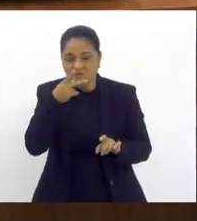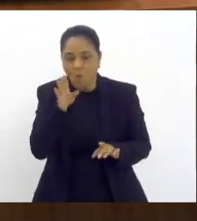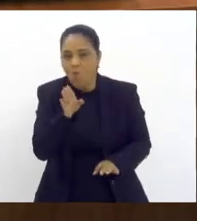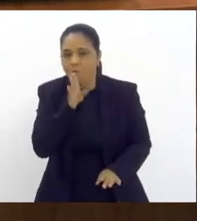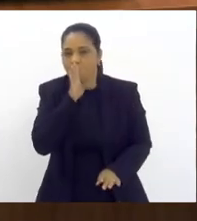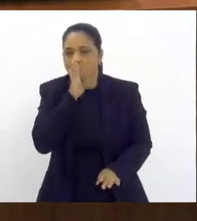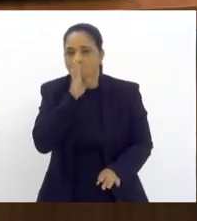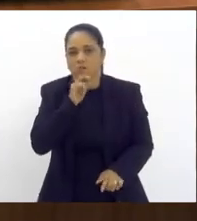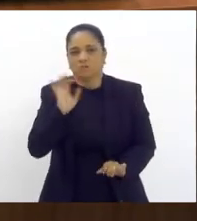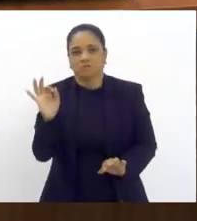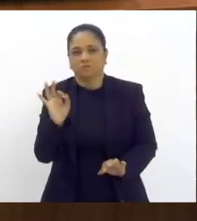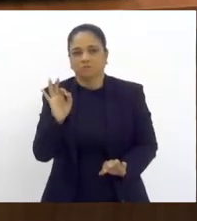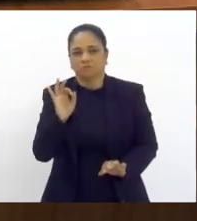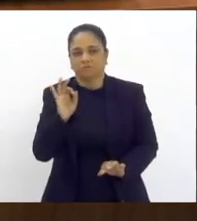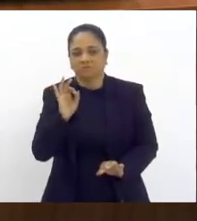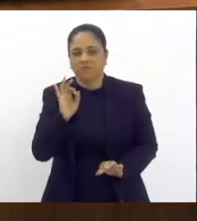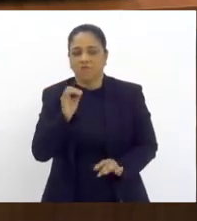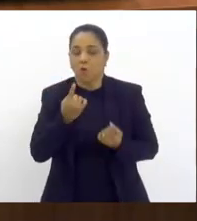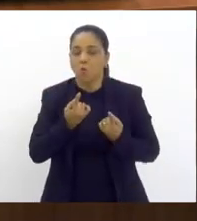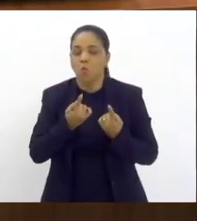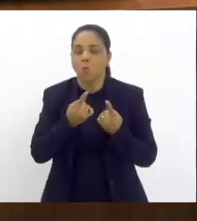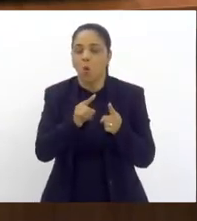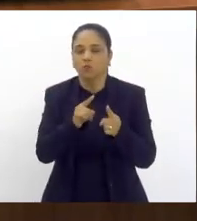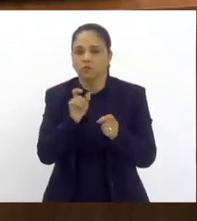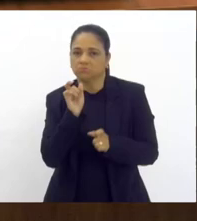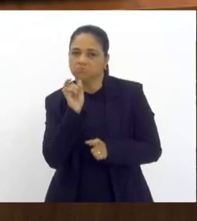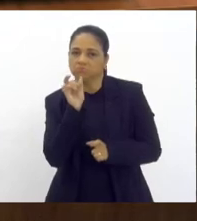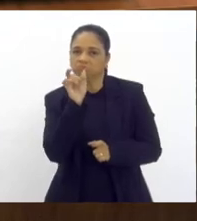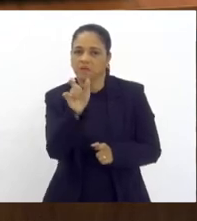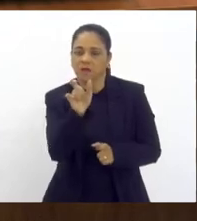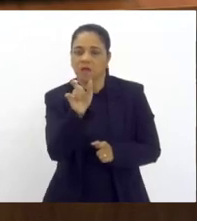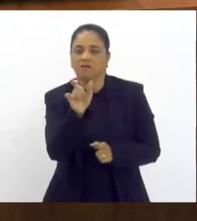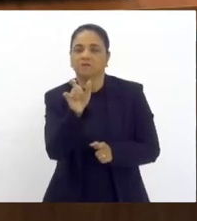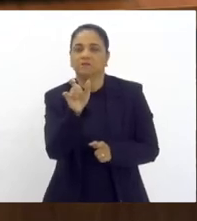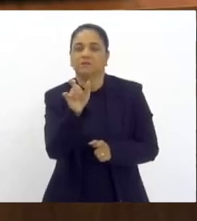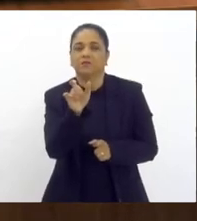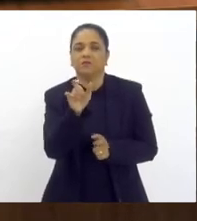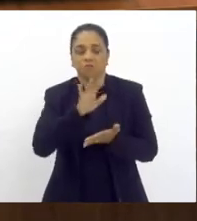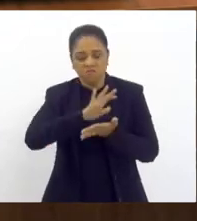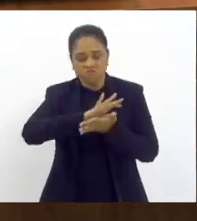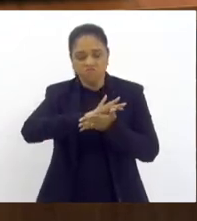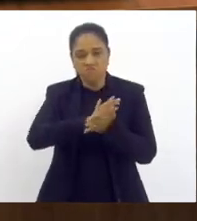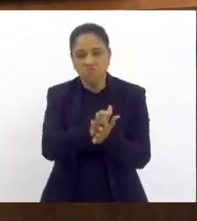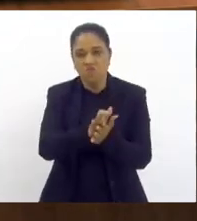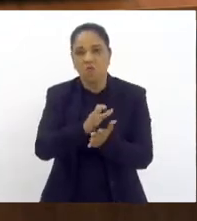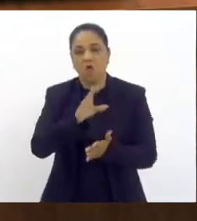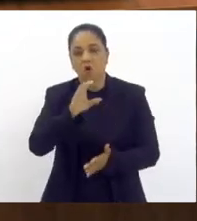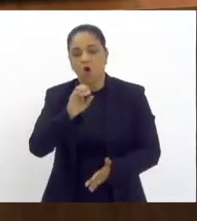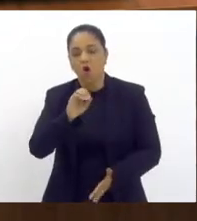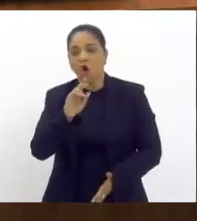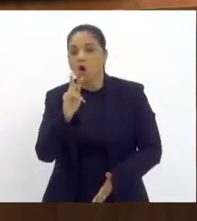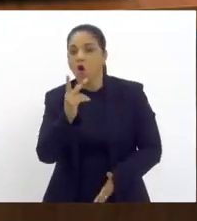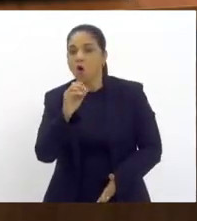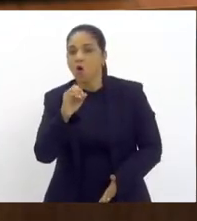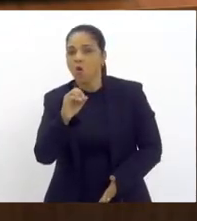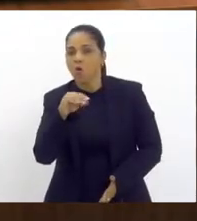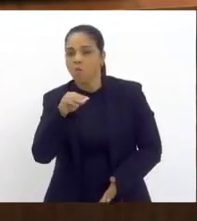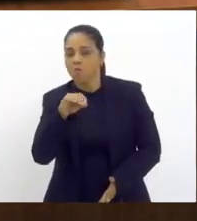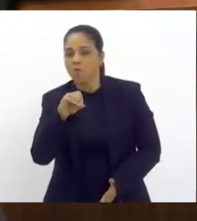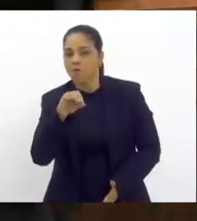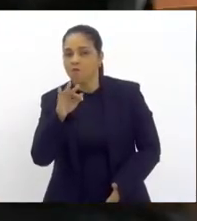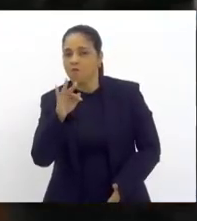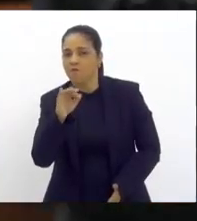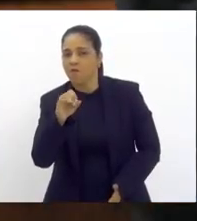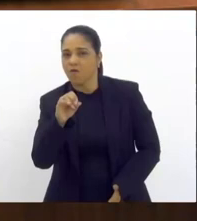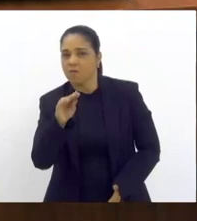ou reprovação a essa fala sexista, homofóbica, claro, porque vinha de um deputado